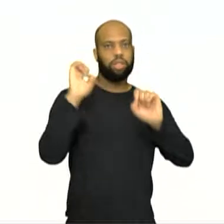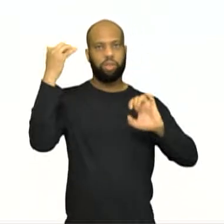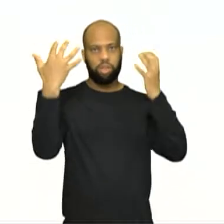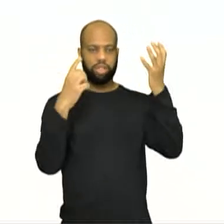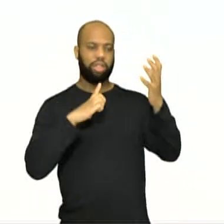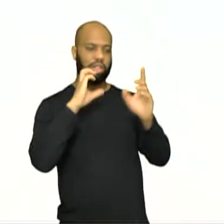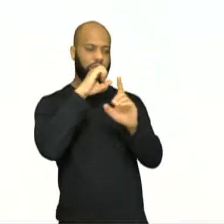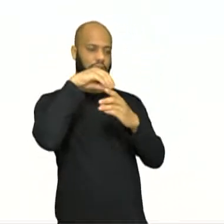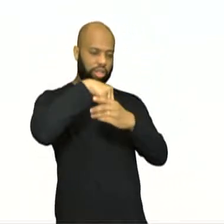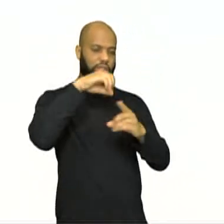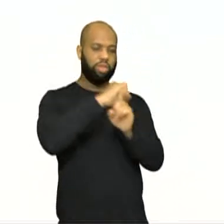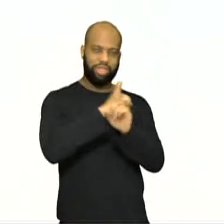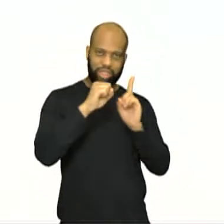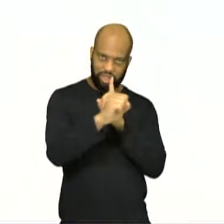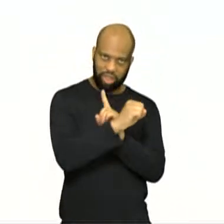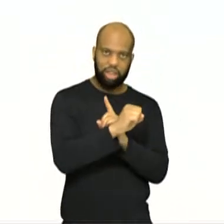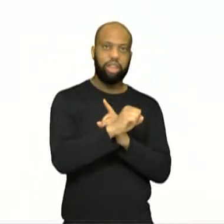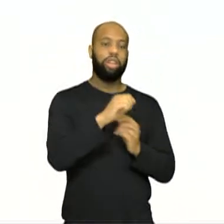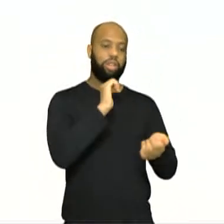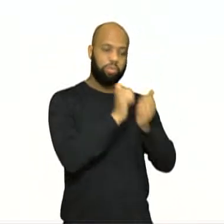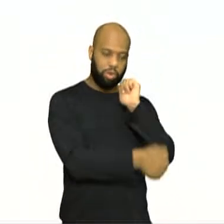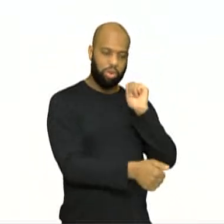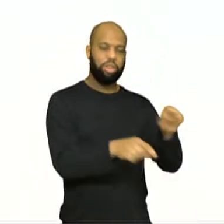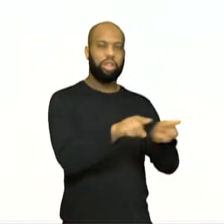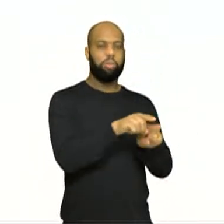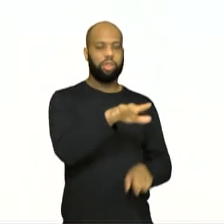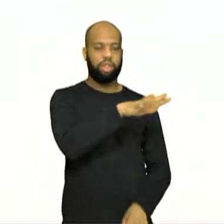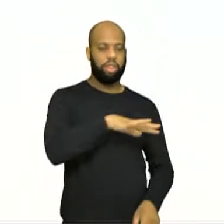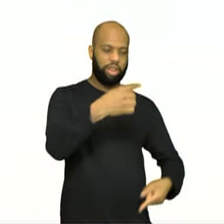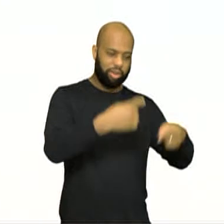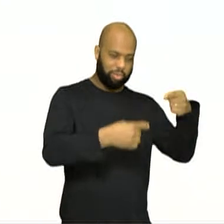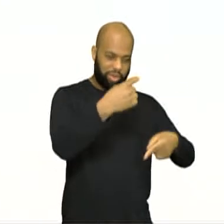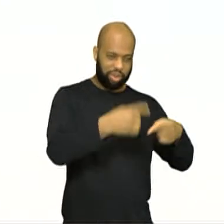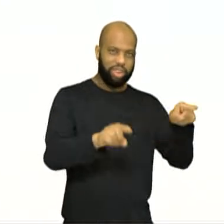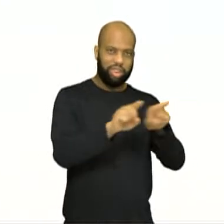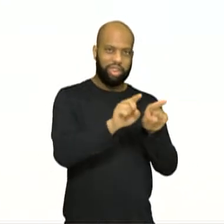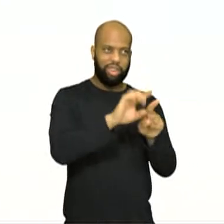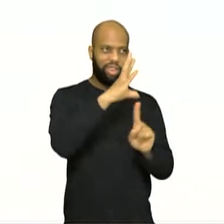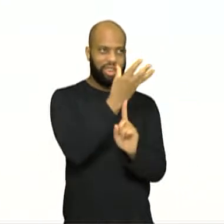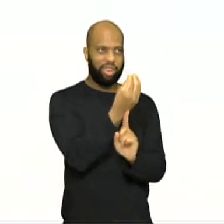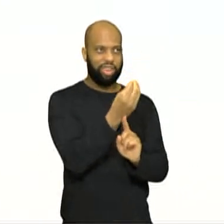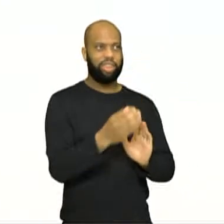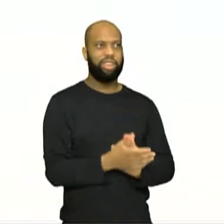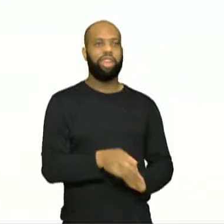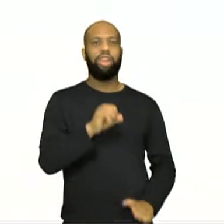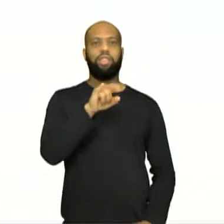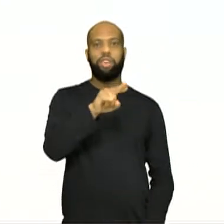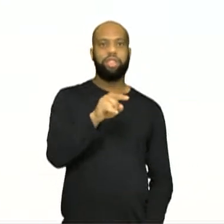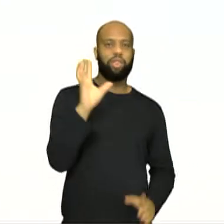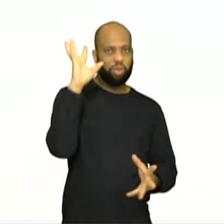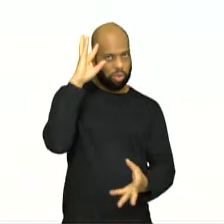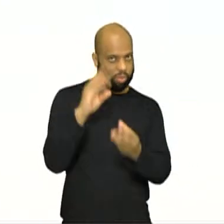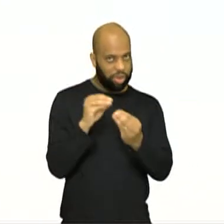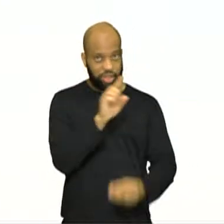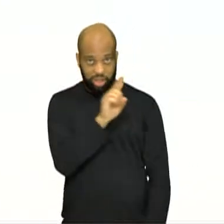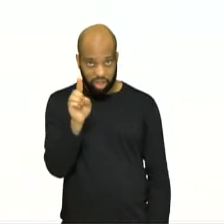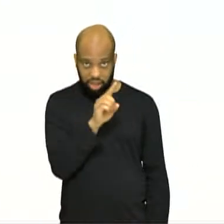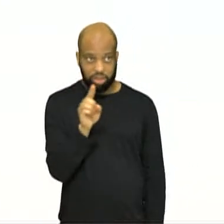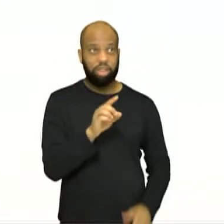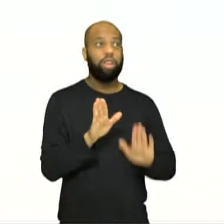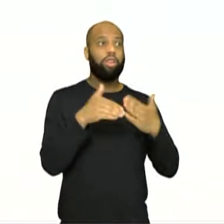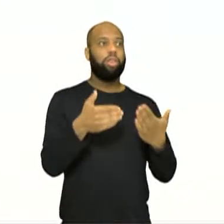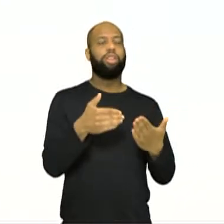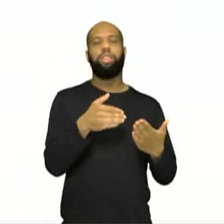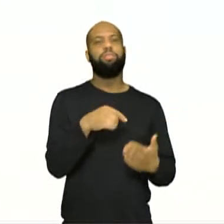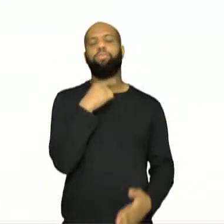na sociedade, no esporte, no mundo político, artístico. Se você não compreender isso, não estar informado, você